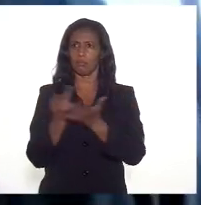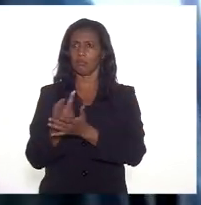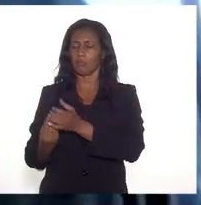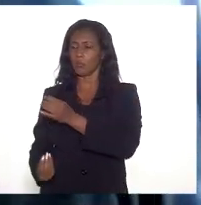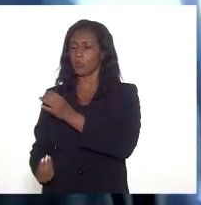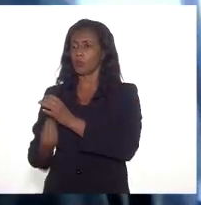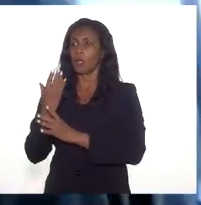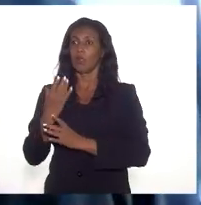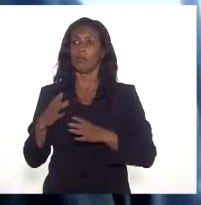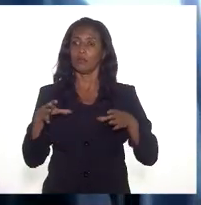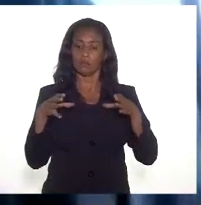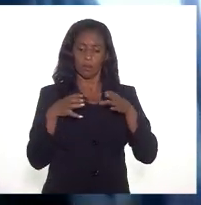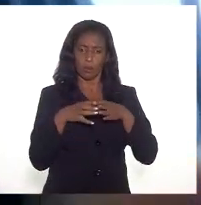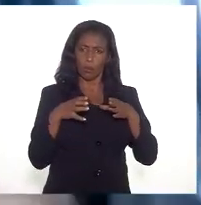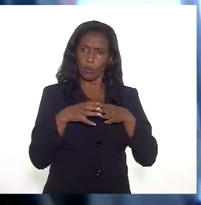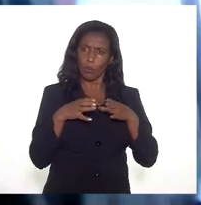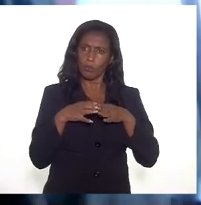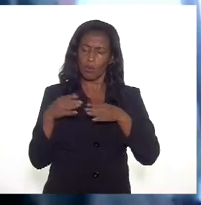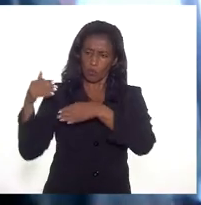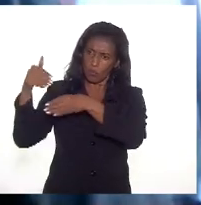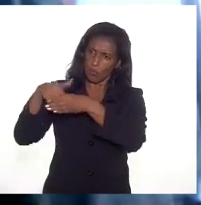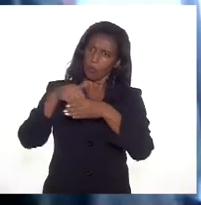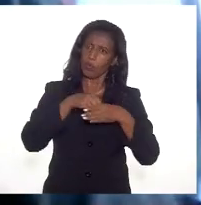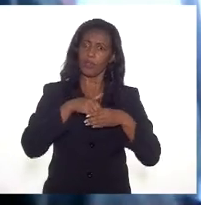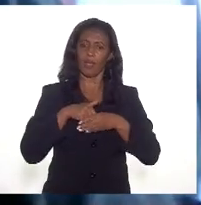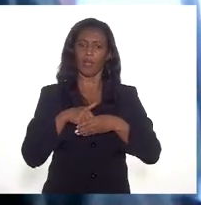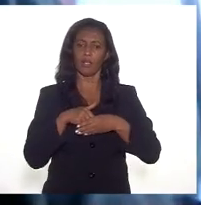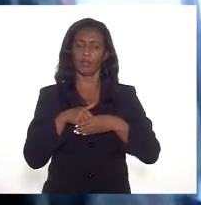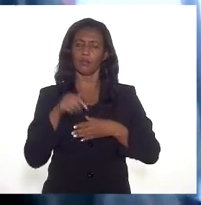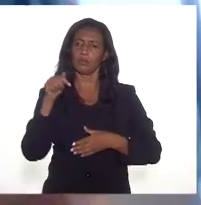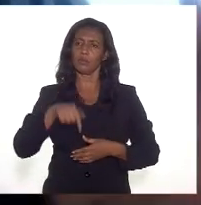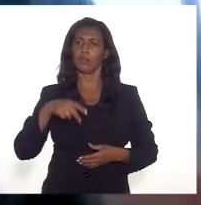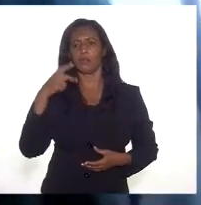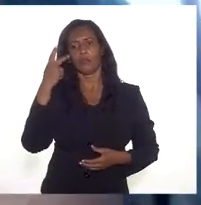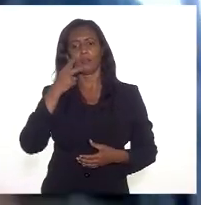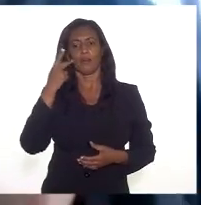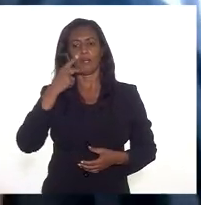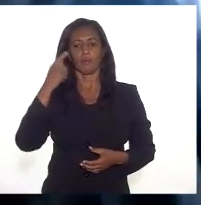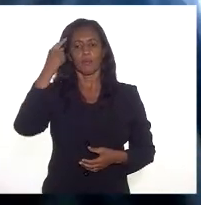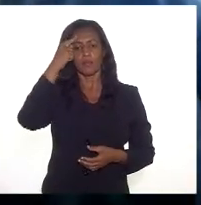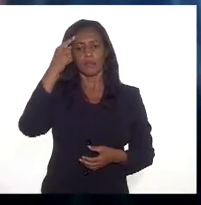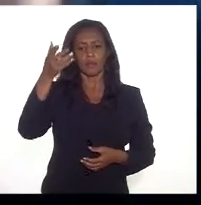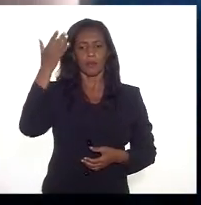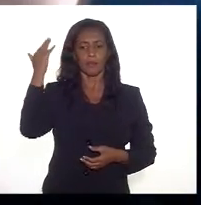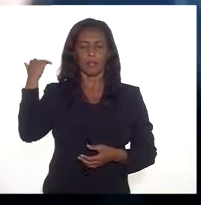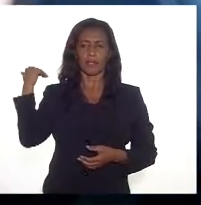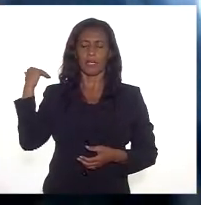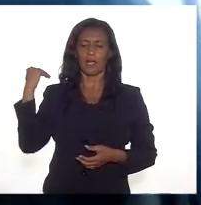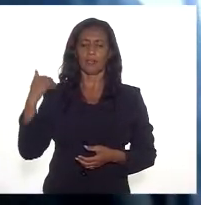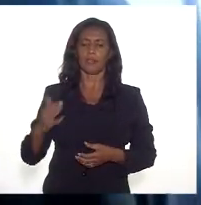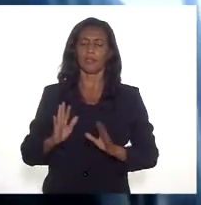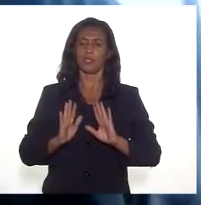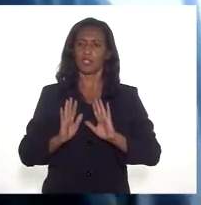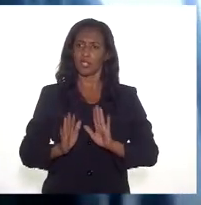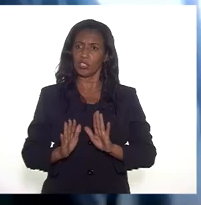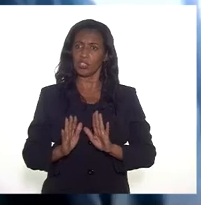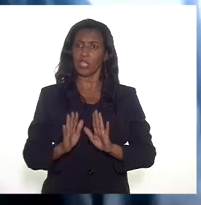nesta comissão foram votados nesse parlamento semana passada e retrasada e provavelmente vão se converter em